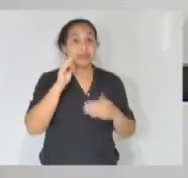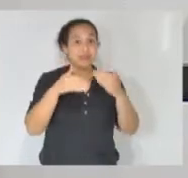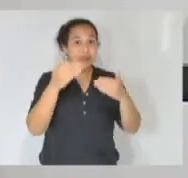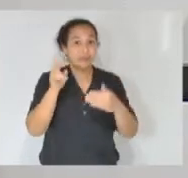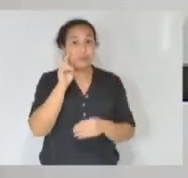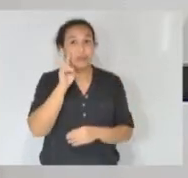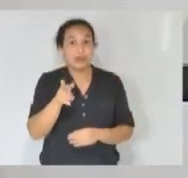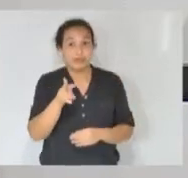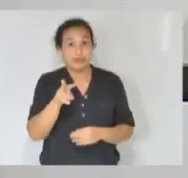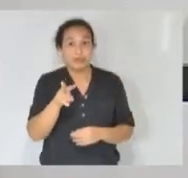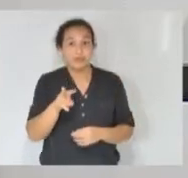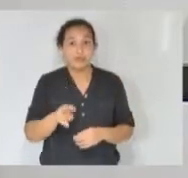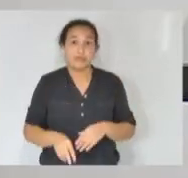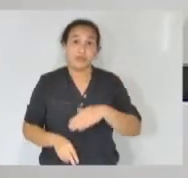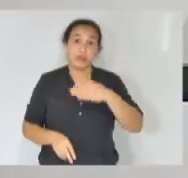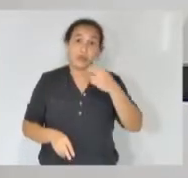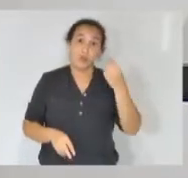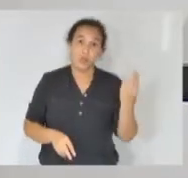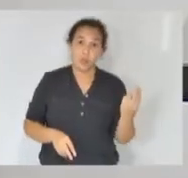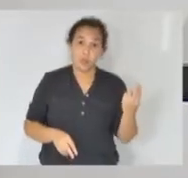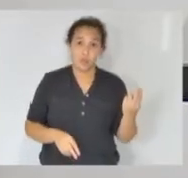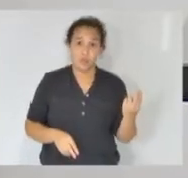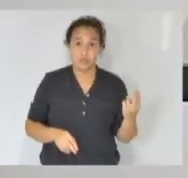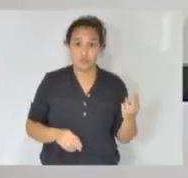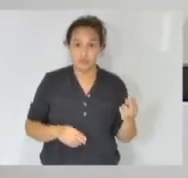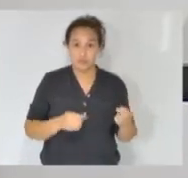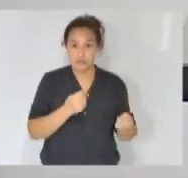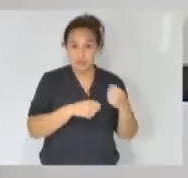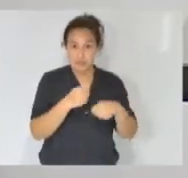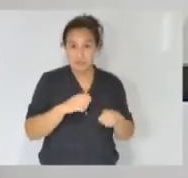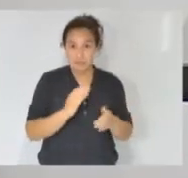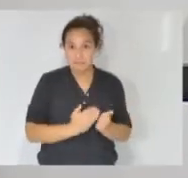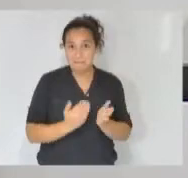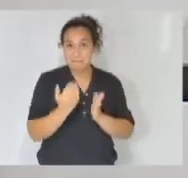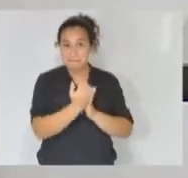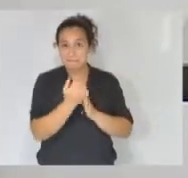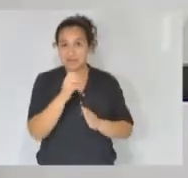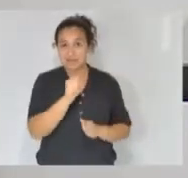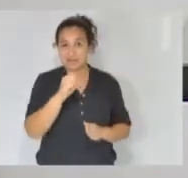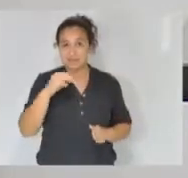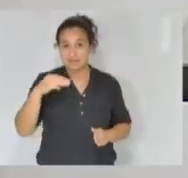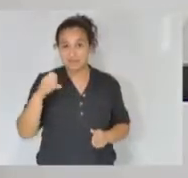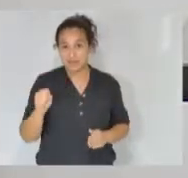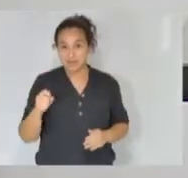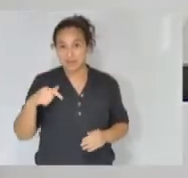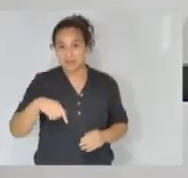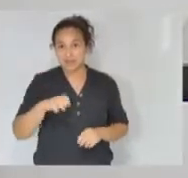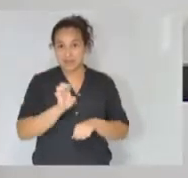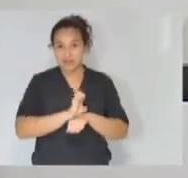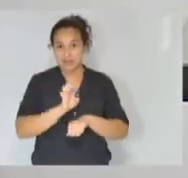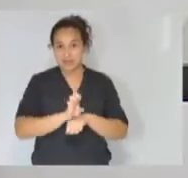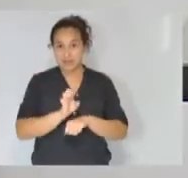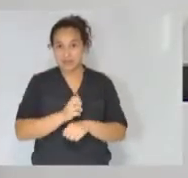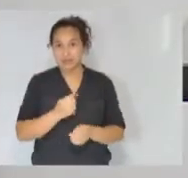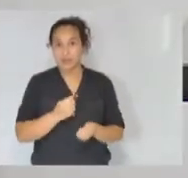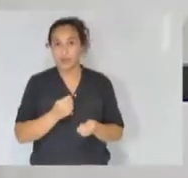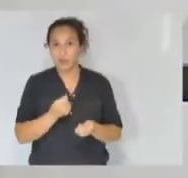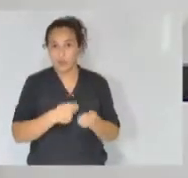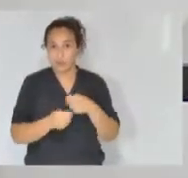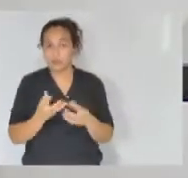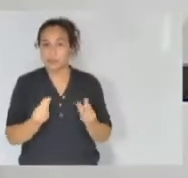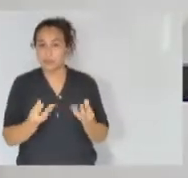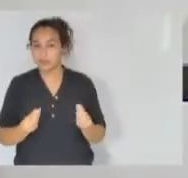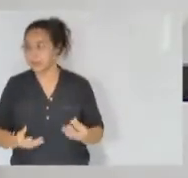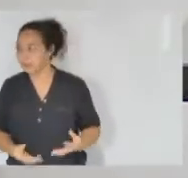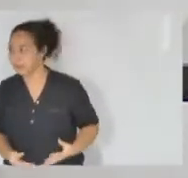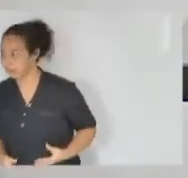Ou nós vamos cobrar cada vez mais ICMS, e Santa Catarina já é o estado que mais cobra ICMS, ou, no